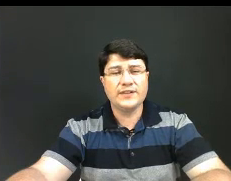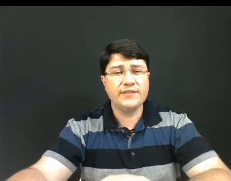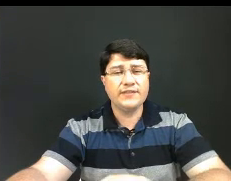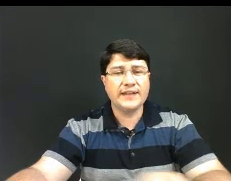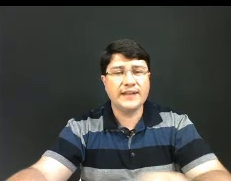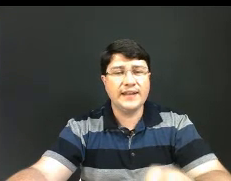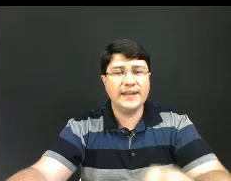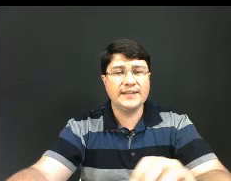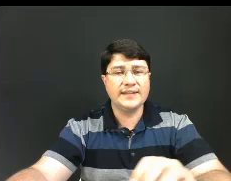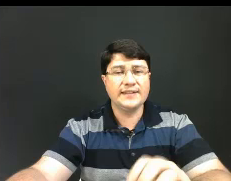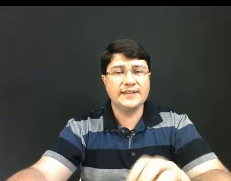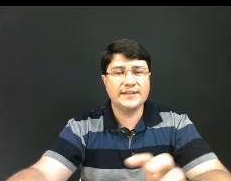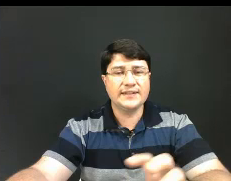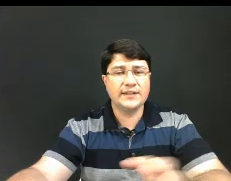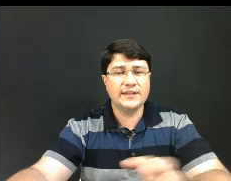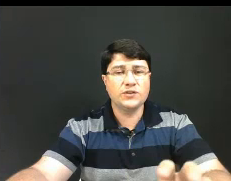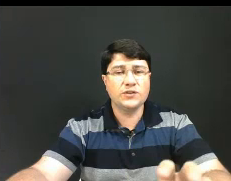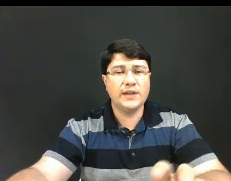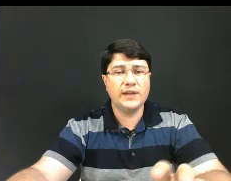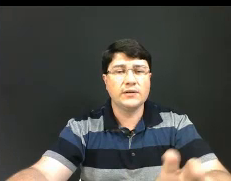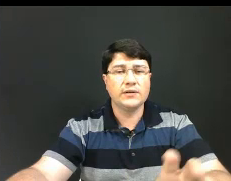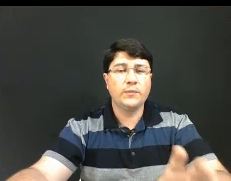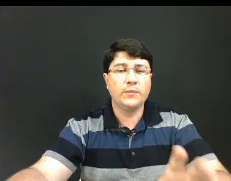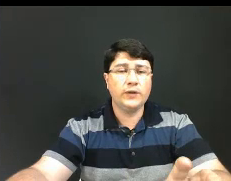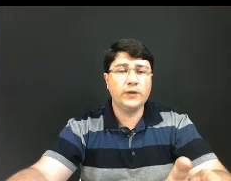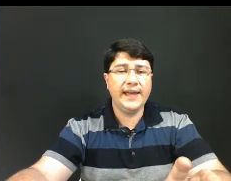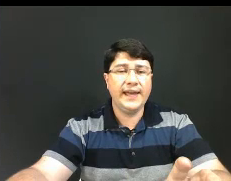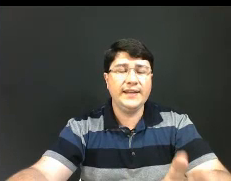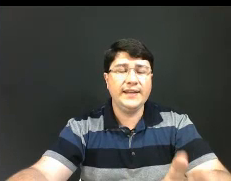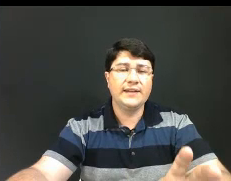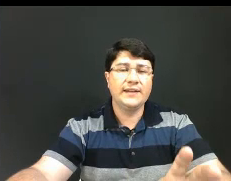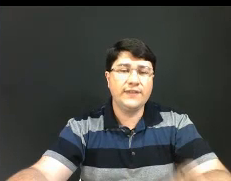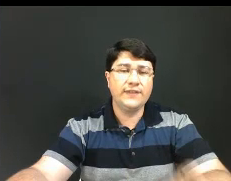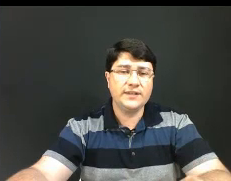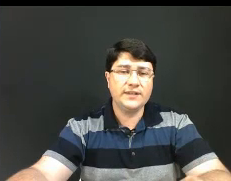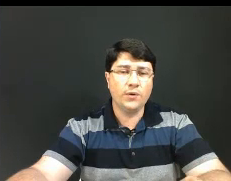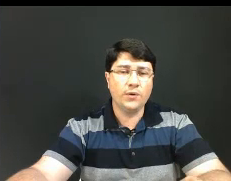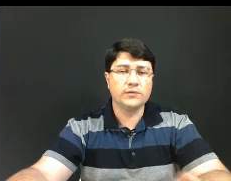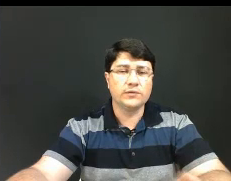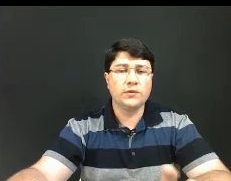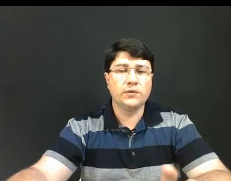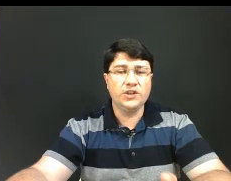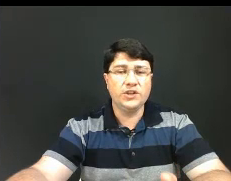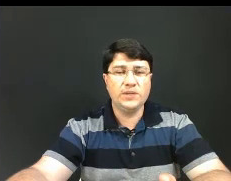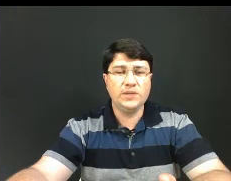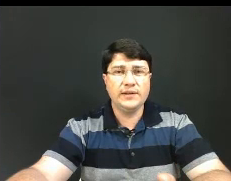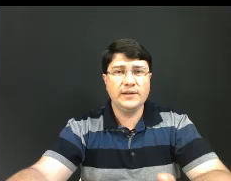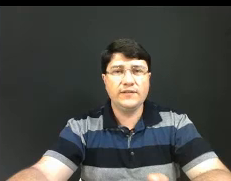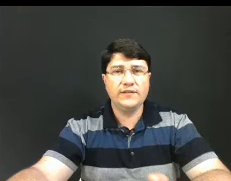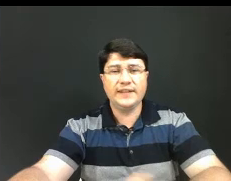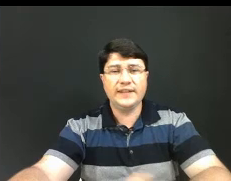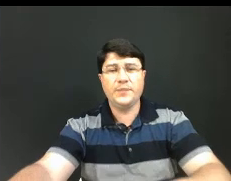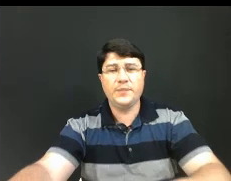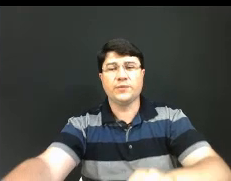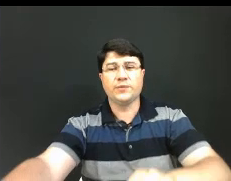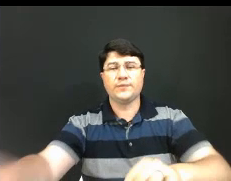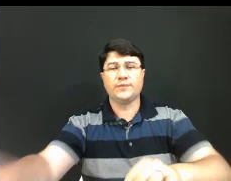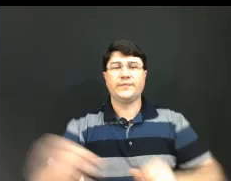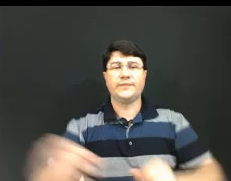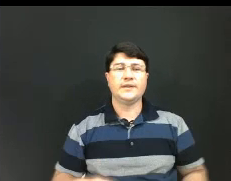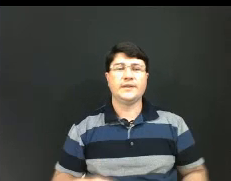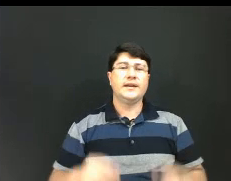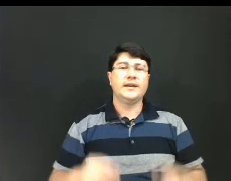daí eu faço essa frase, né? Essa sentença nominal. Porto Alegre fica nesse ponto. Curitiba fica nesse